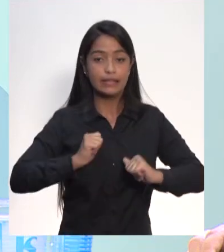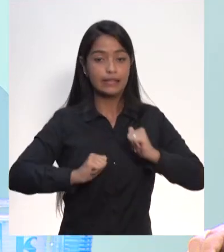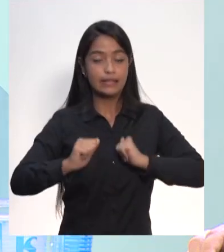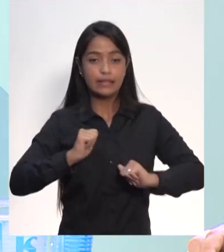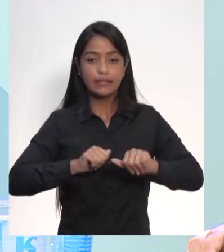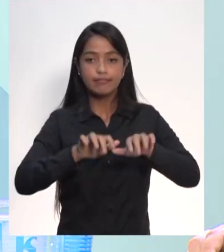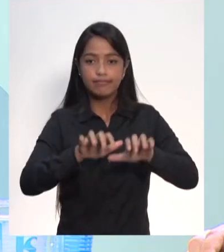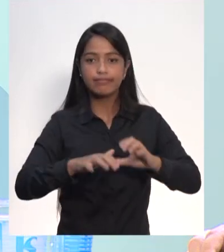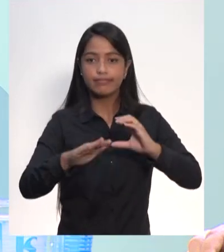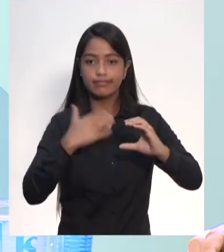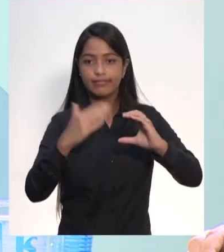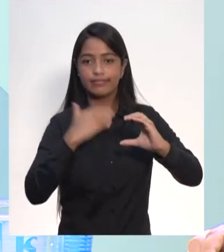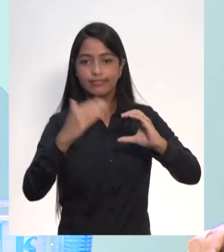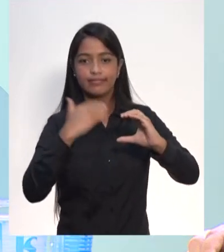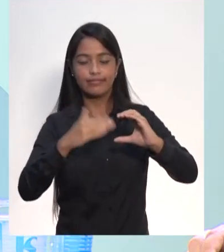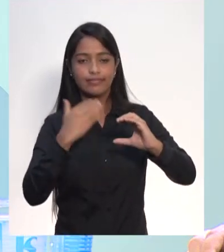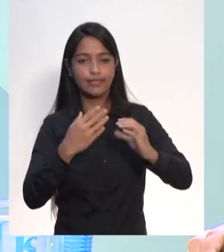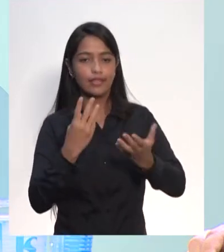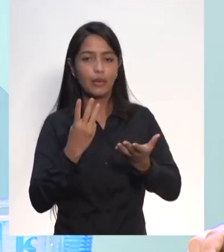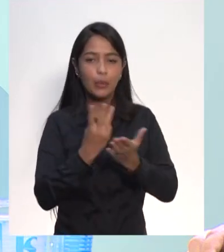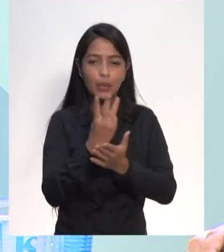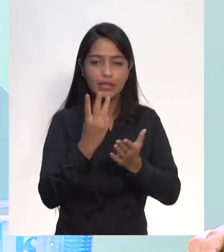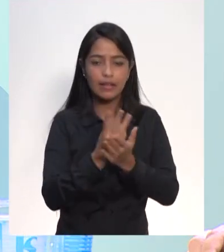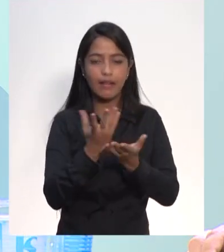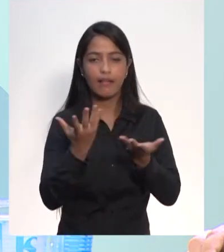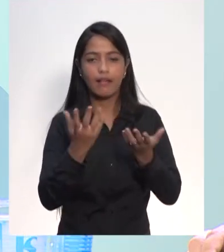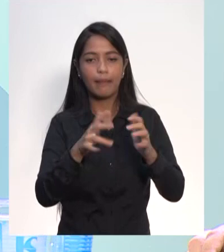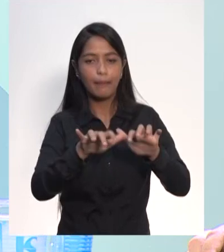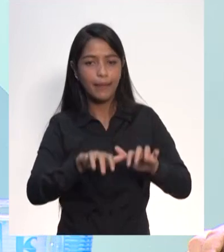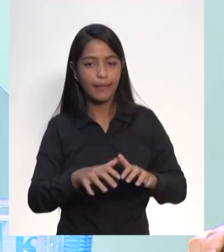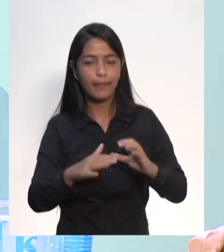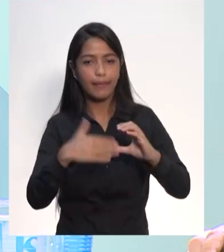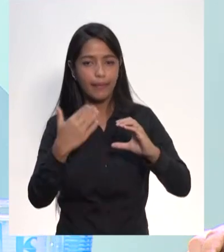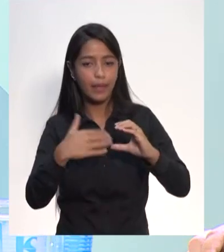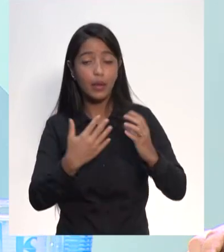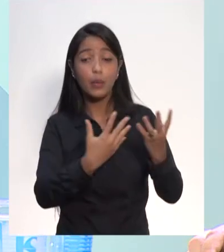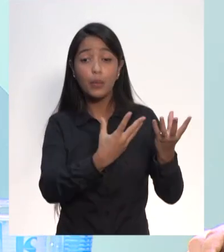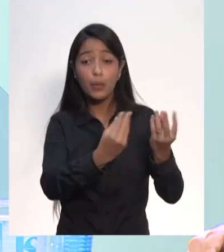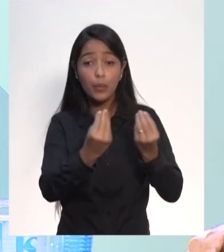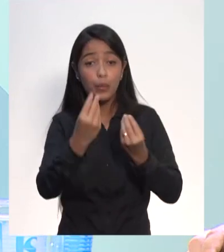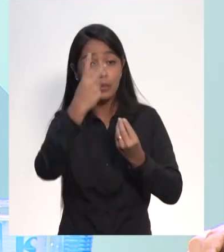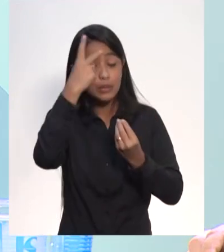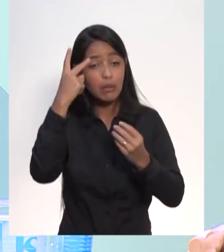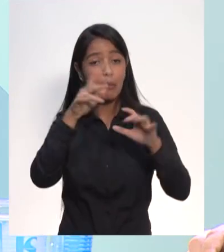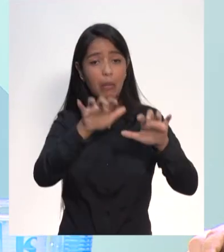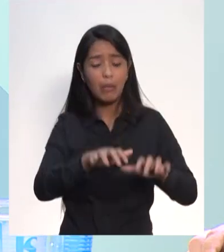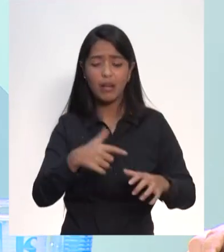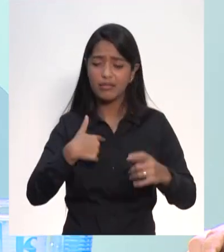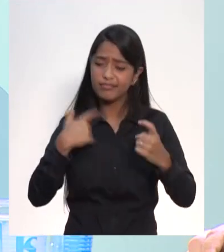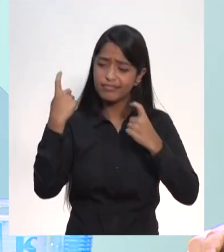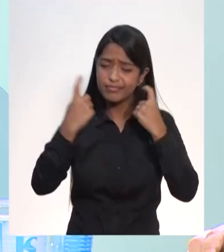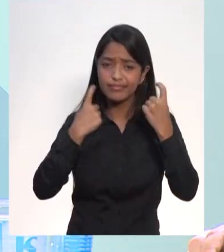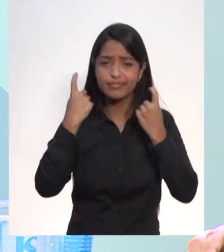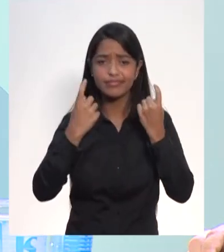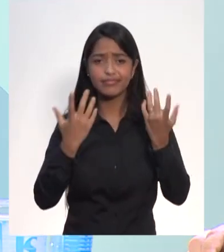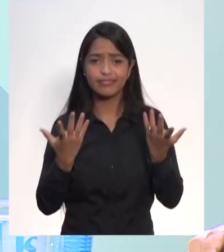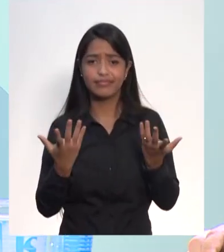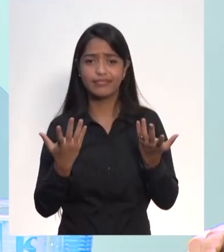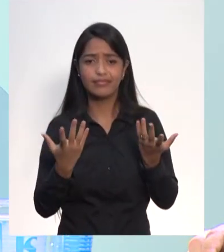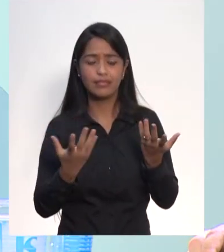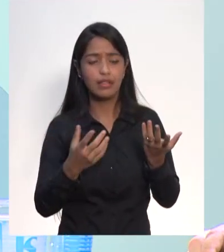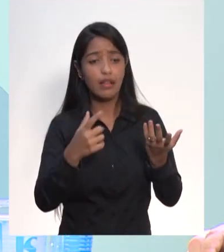e-mails, mensagens de WhatsApp, comentários de pessoas que estão colocando essa preocupação, né? Recebem um cardápio